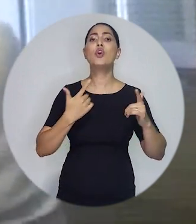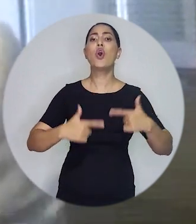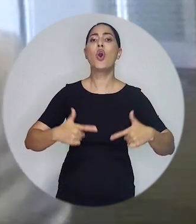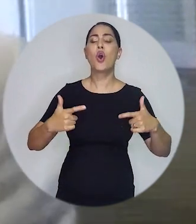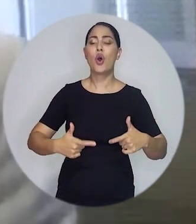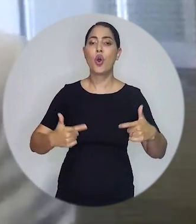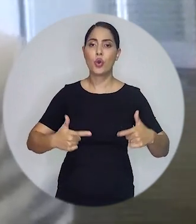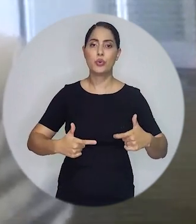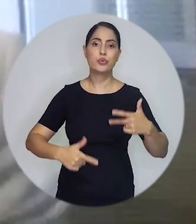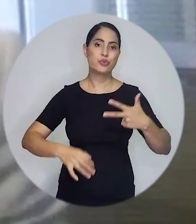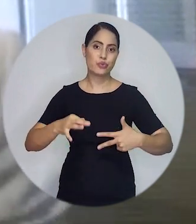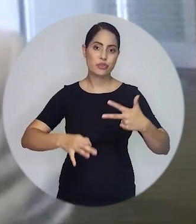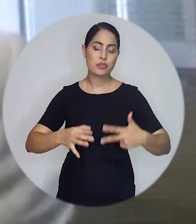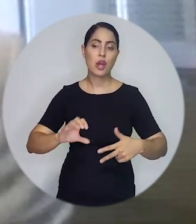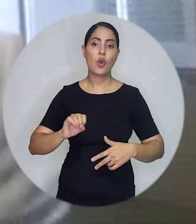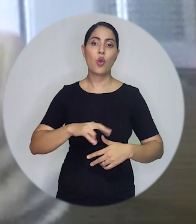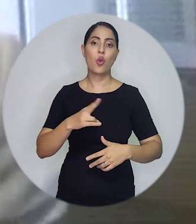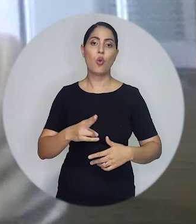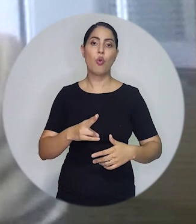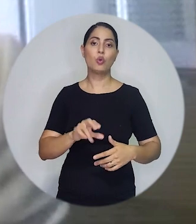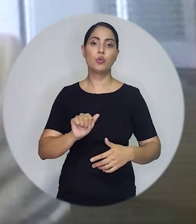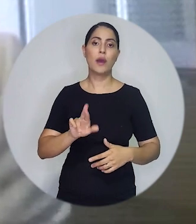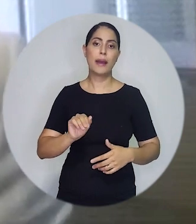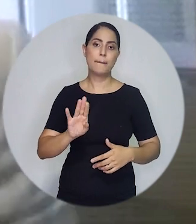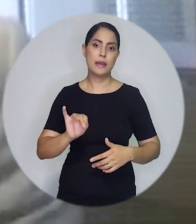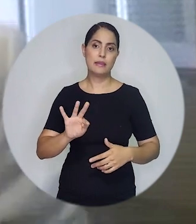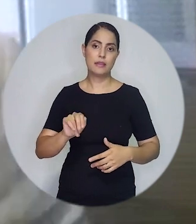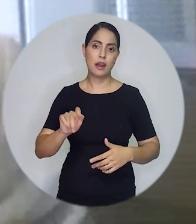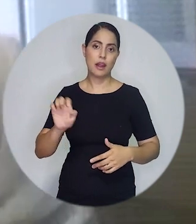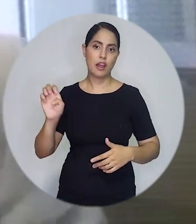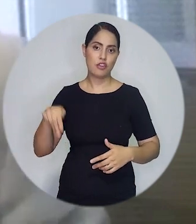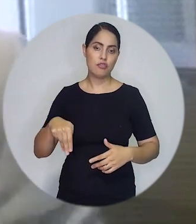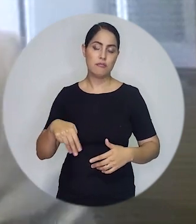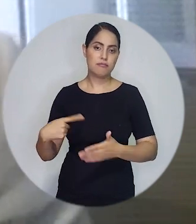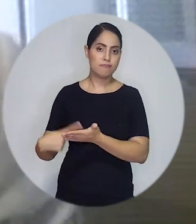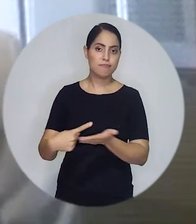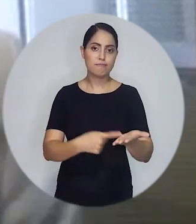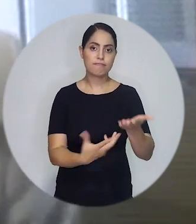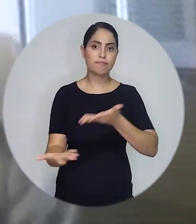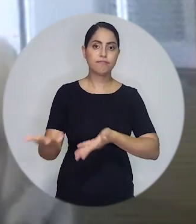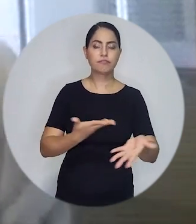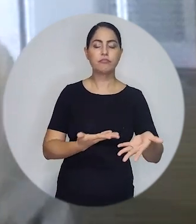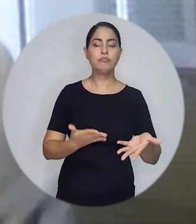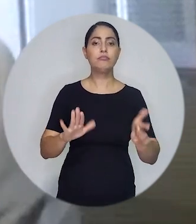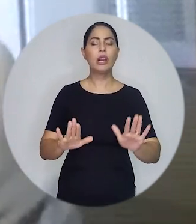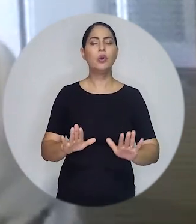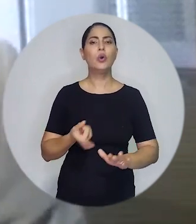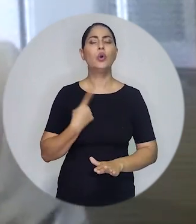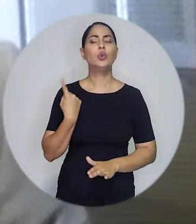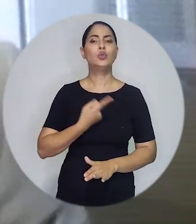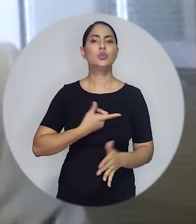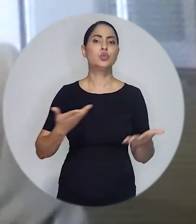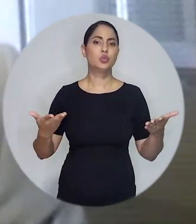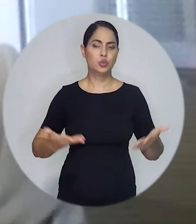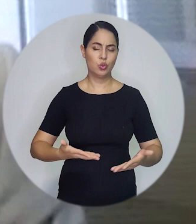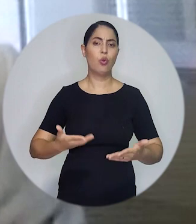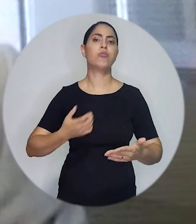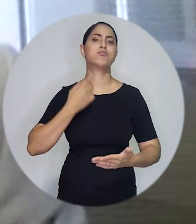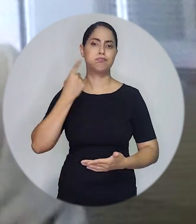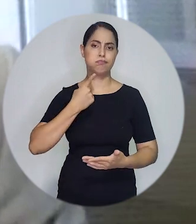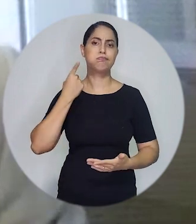buscaria no judiciário ou num litígio, numa arbitragem. Então, isso traz para